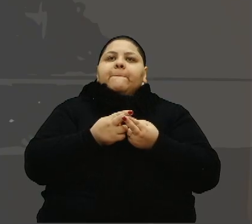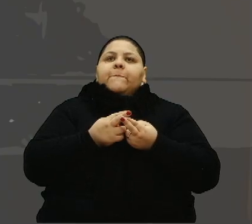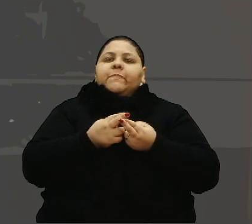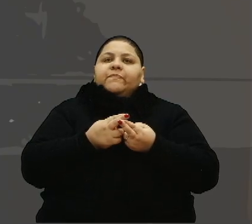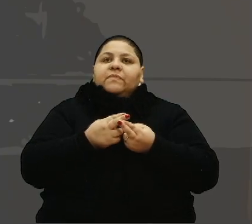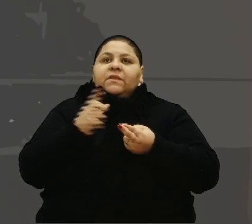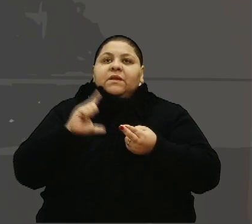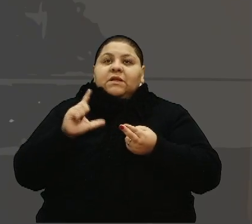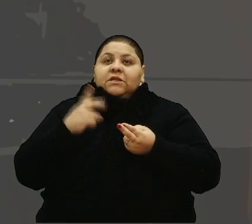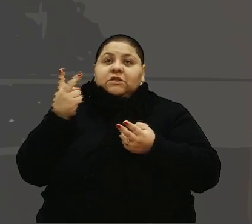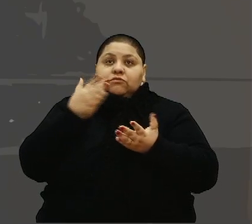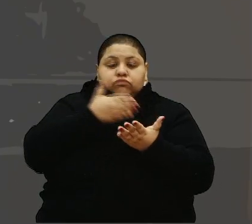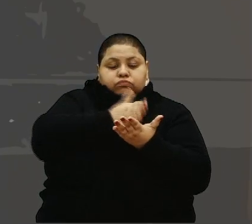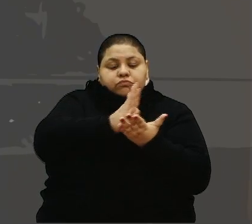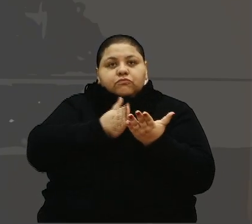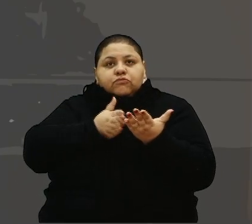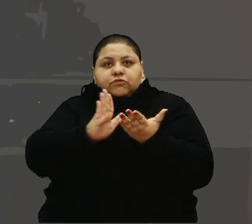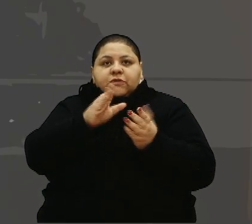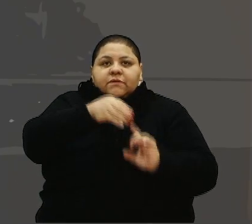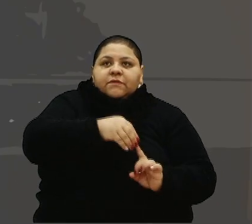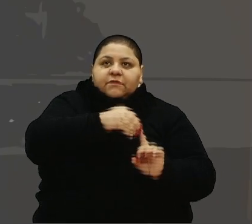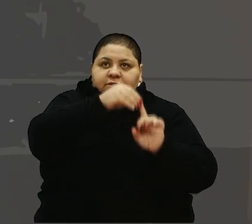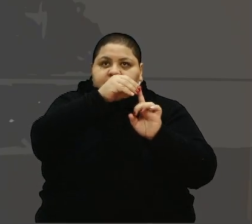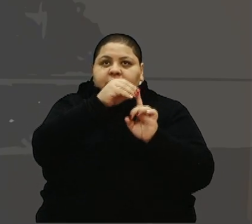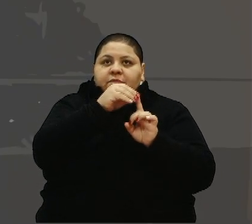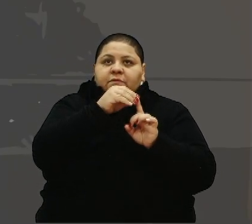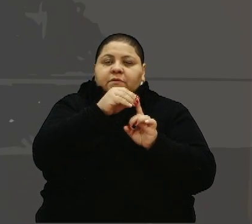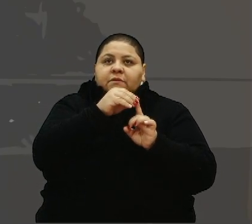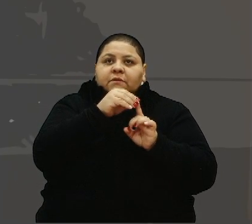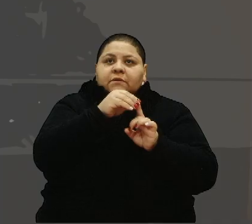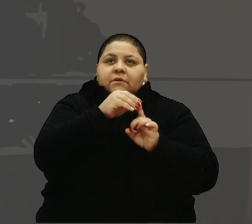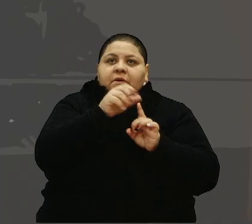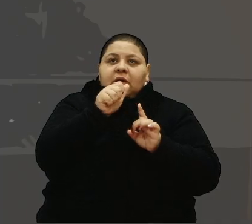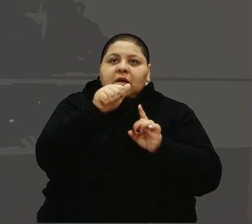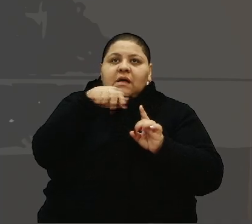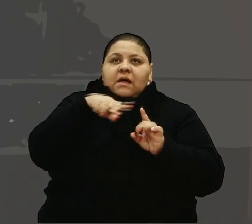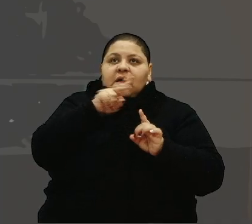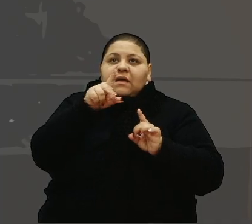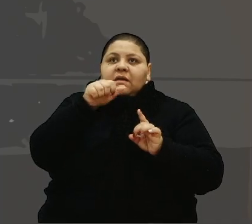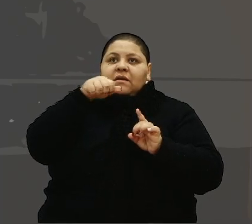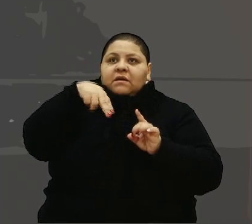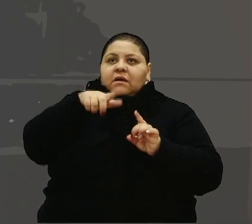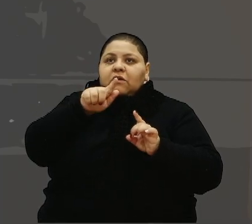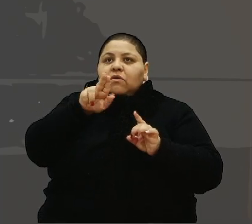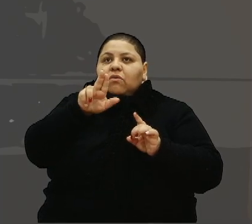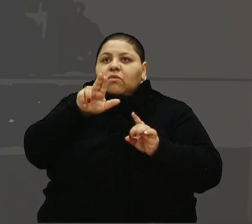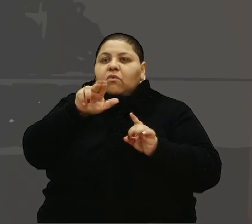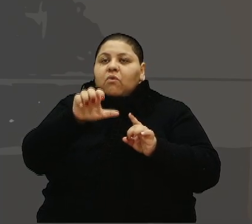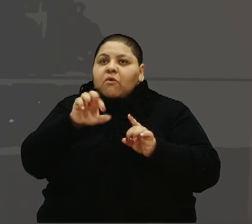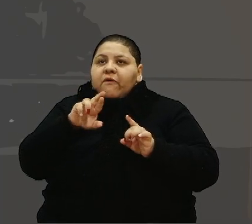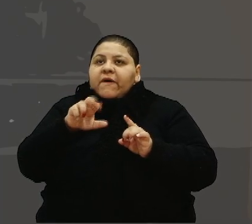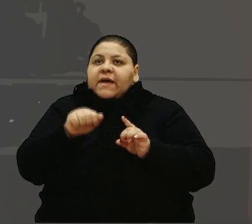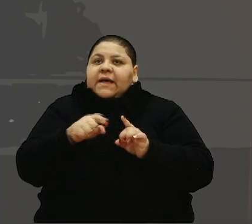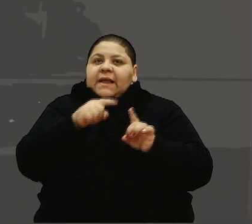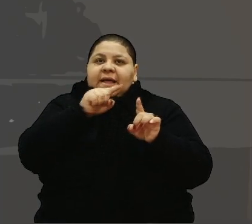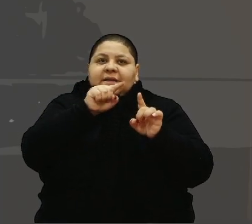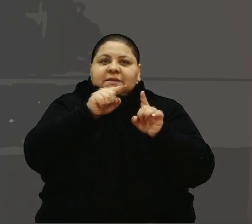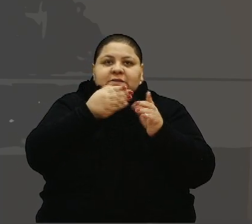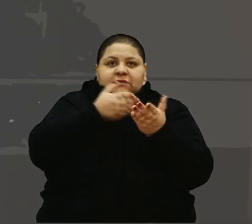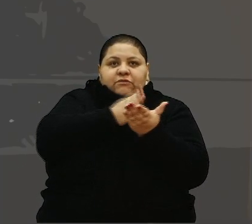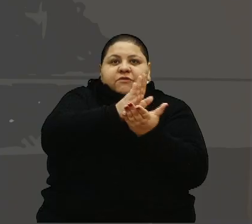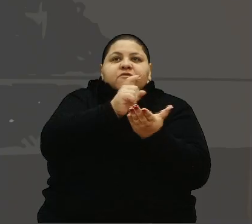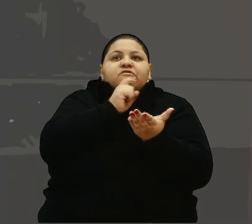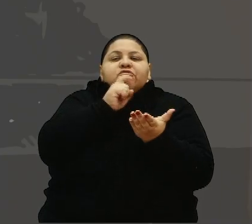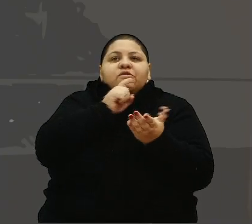Eles têm dois grandes eixões e o principal deles é a tal de Via Anhanguera, essa de sinal verde, e tu tem uma outra no